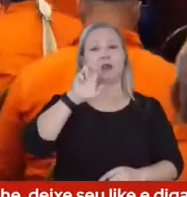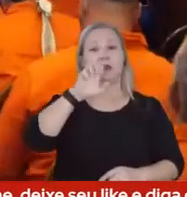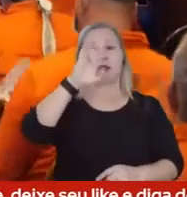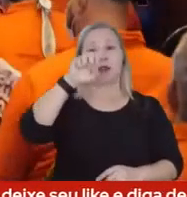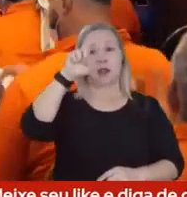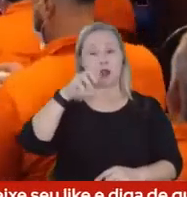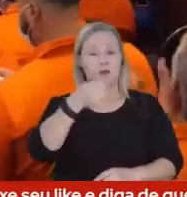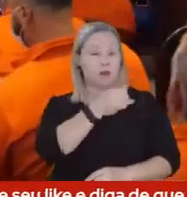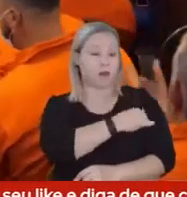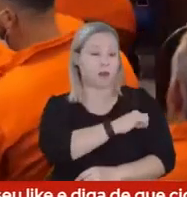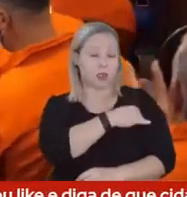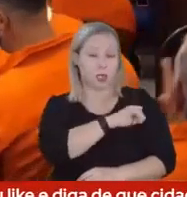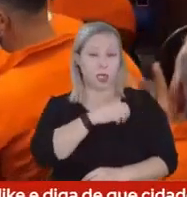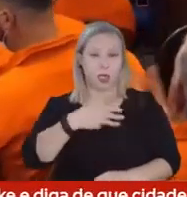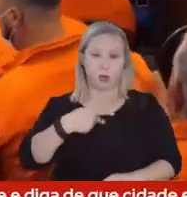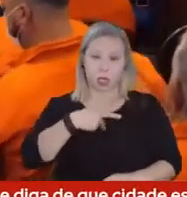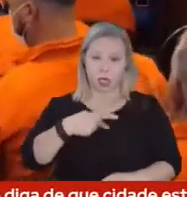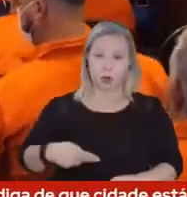abraço.